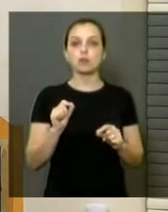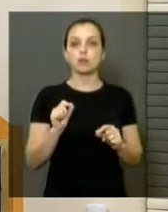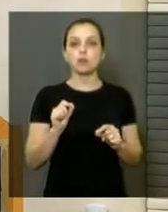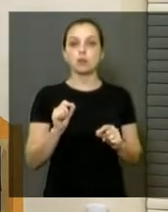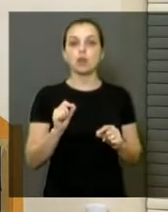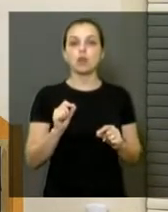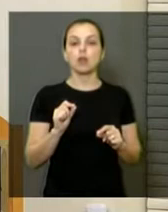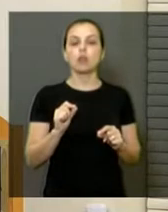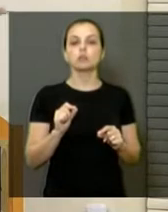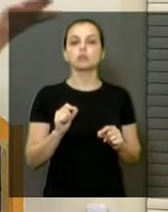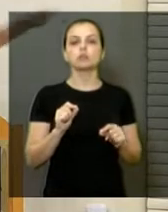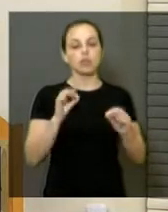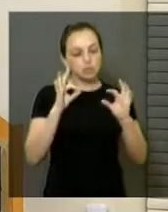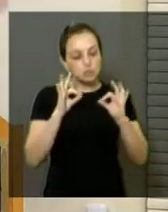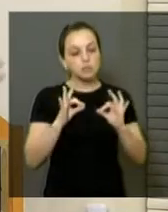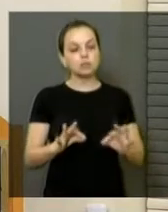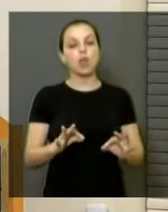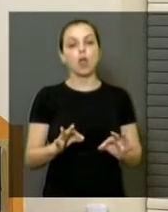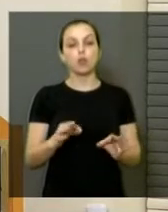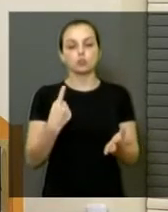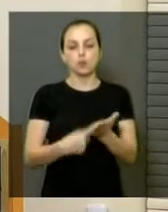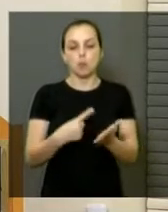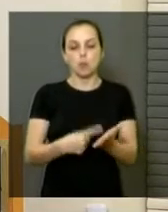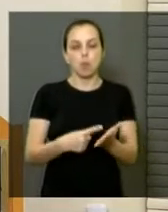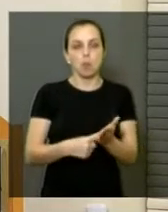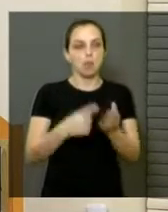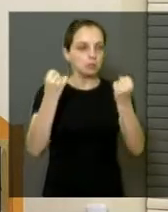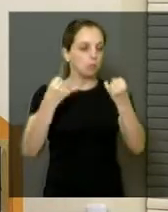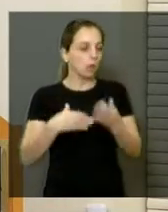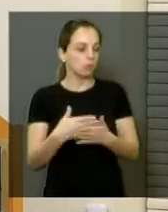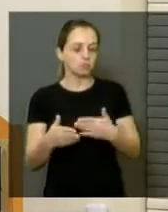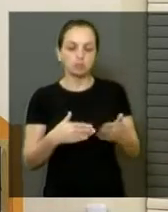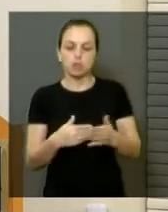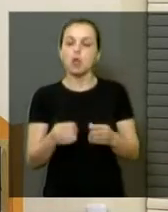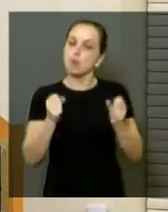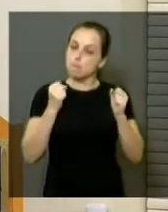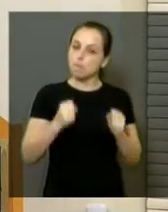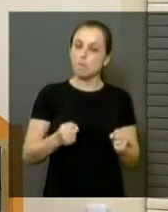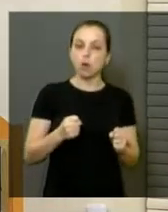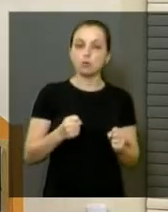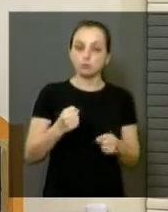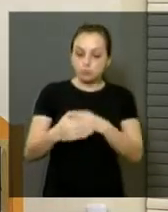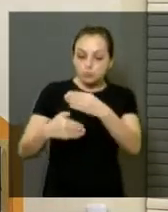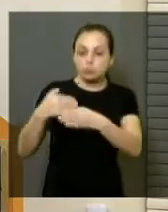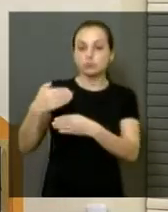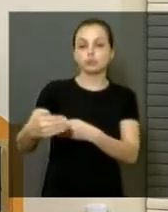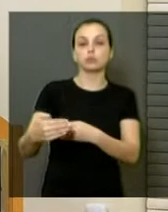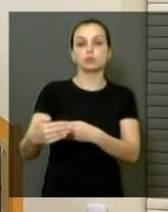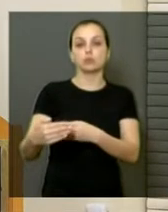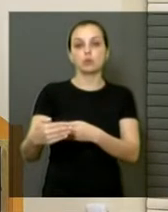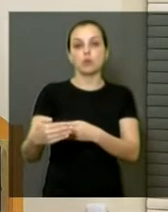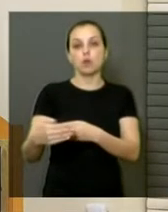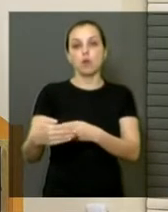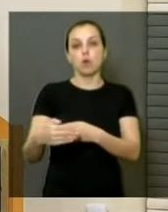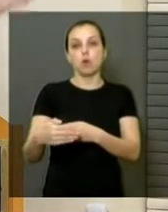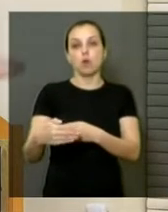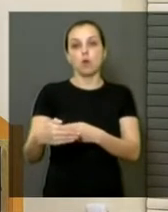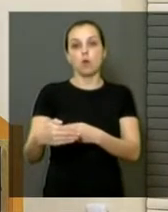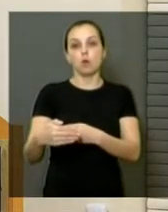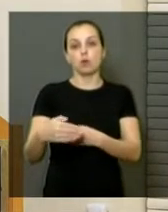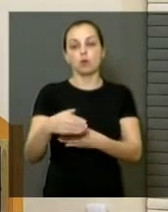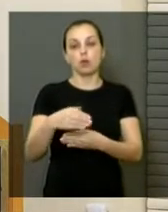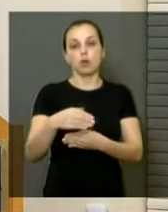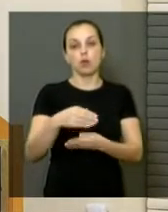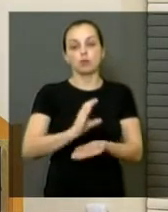ou justificar por algum tipo de compromisso pode passar por cima do que diz a nossa Constituição ou do que